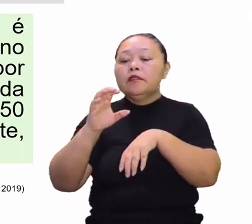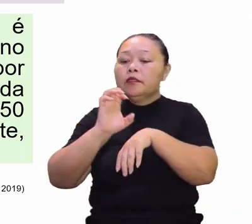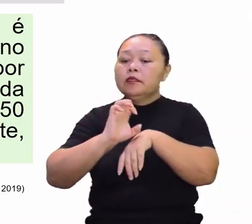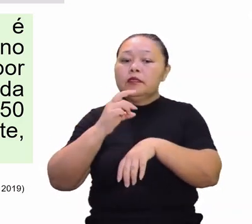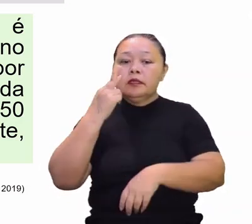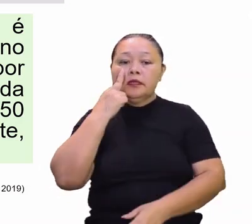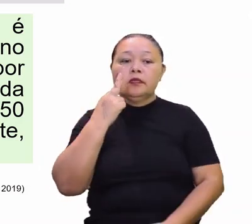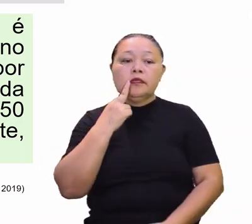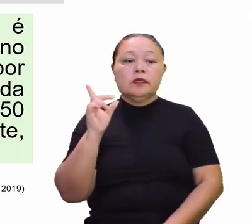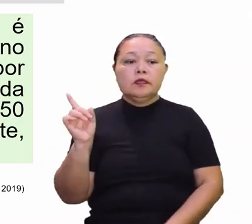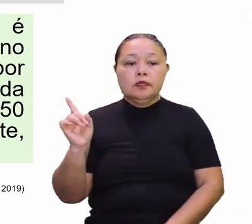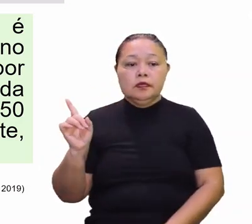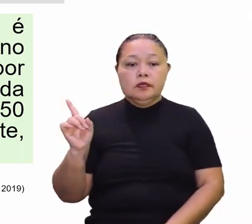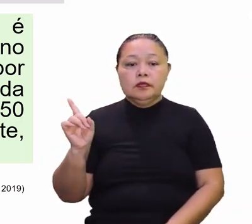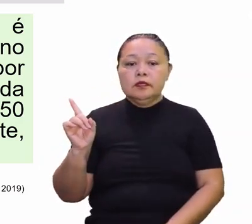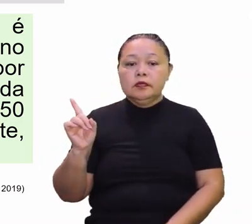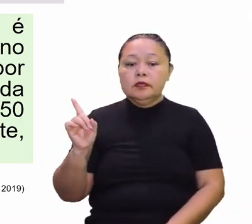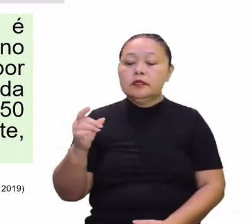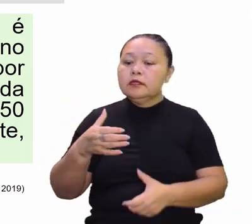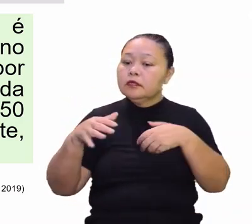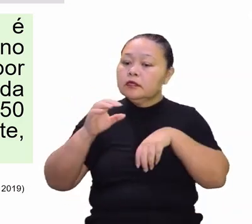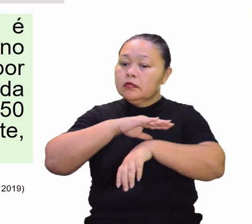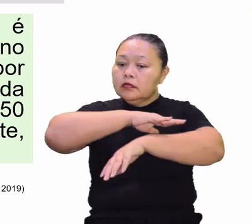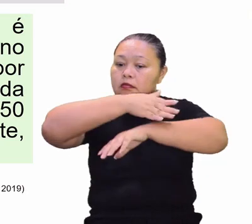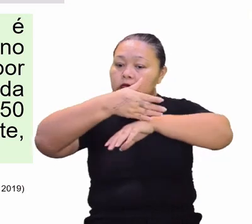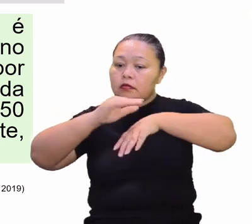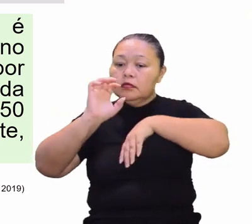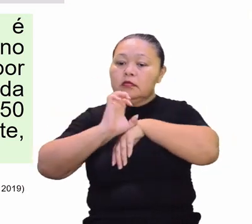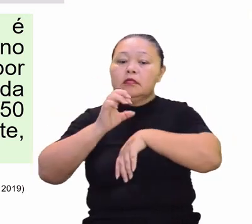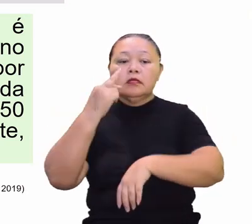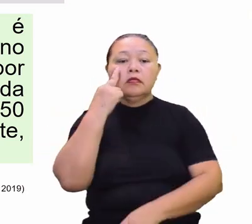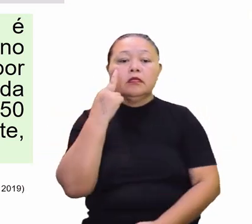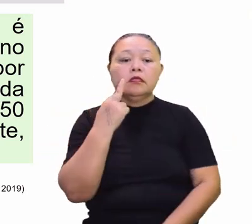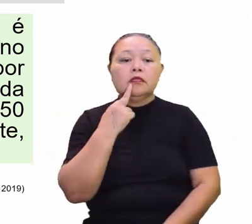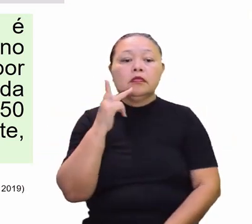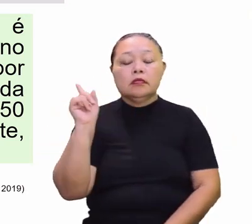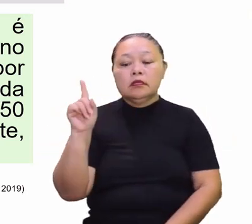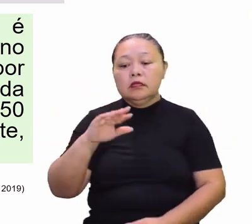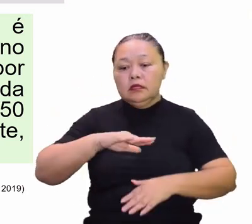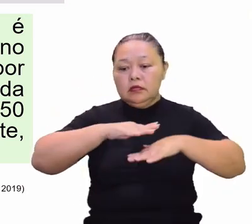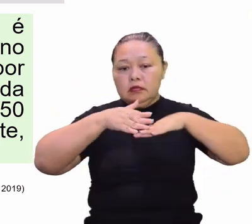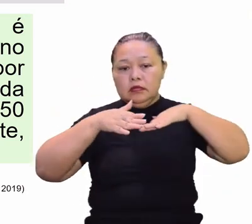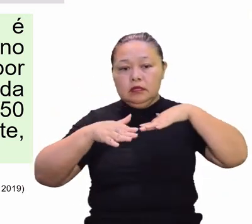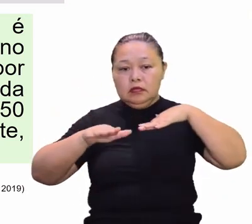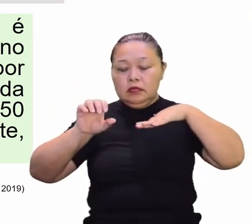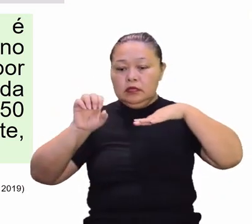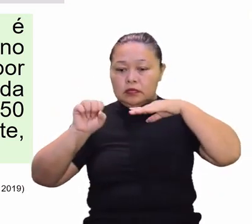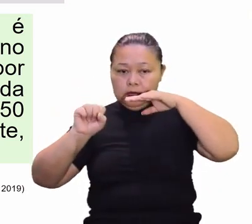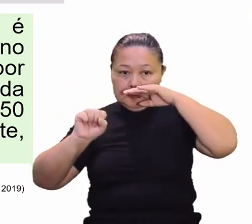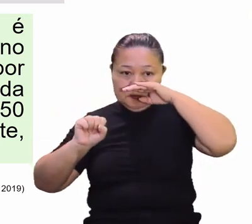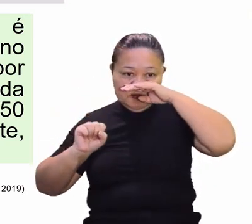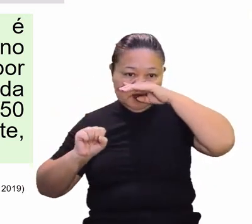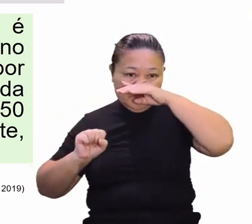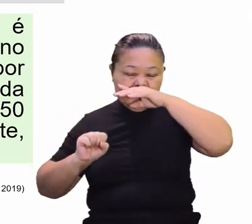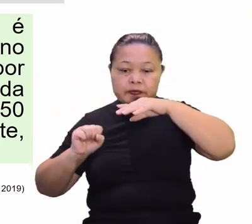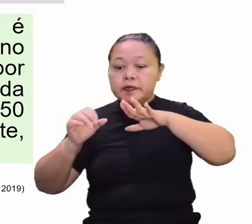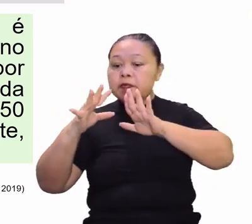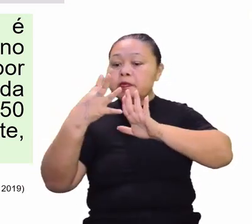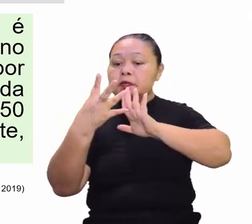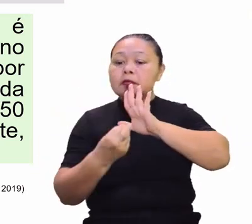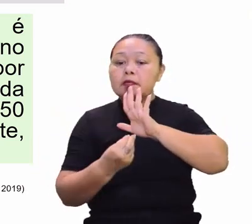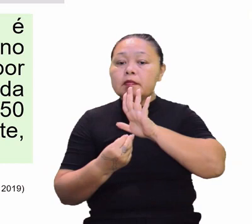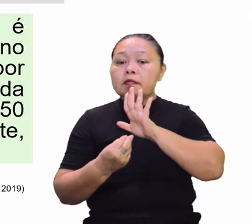Rondônia. Então, marque aí, ó. Maior parte do relevo de Rondônia é formada aí por depressão do